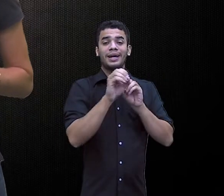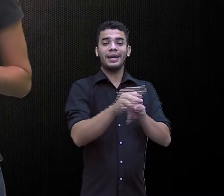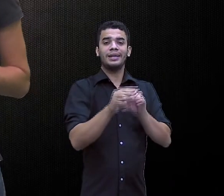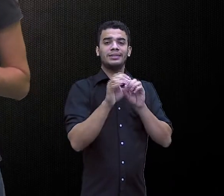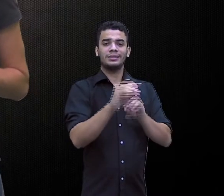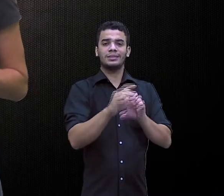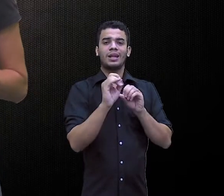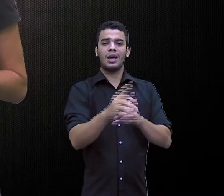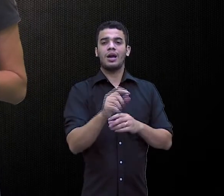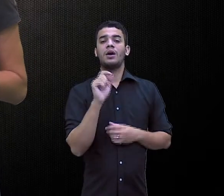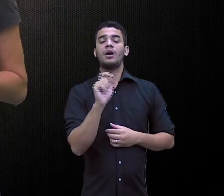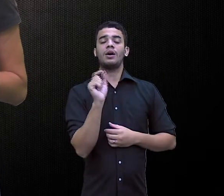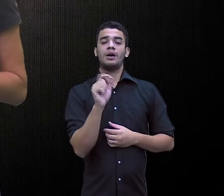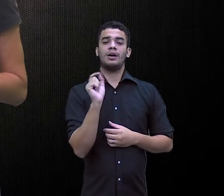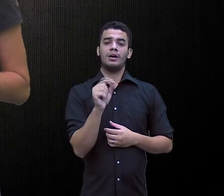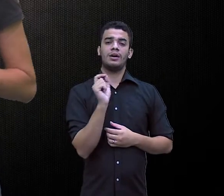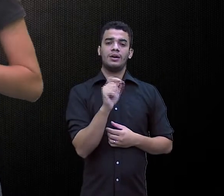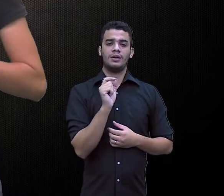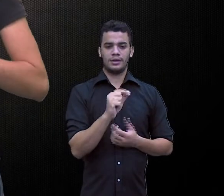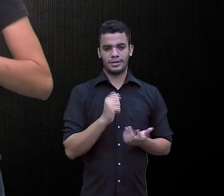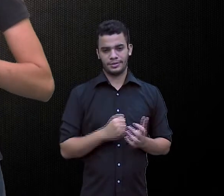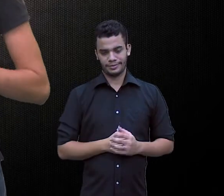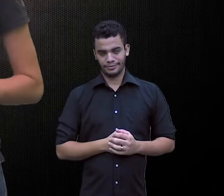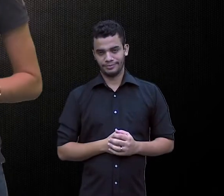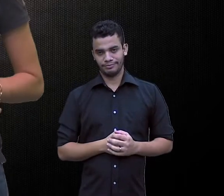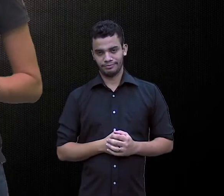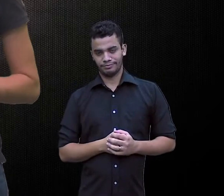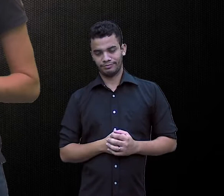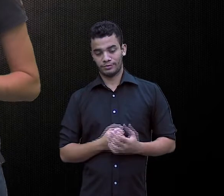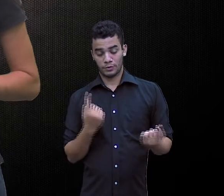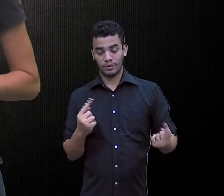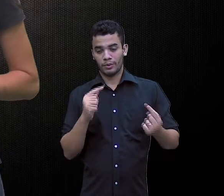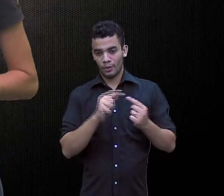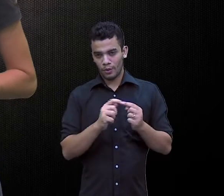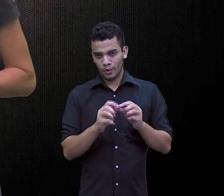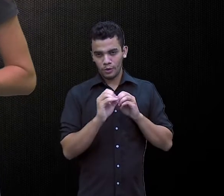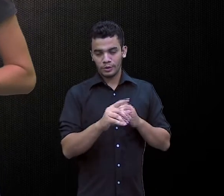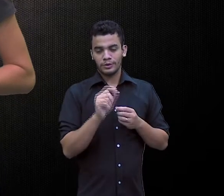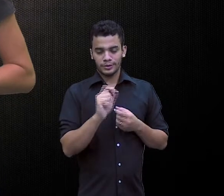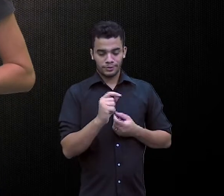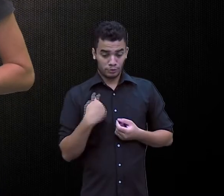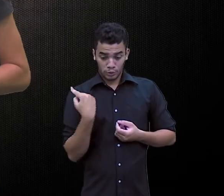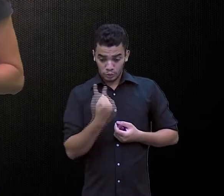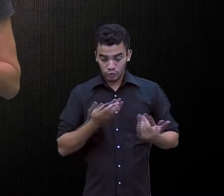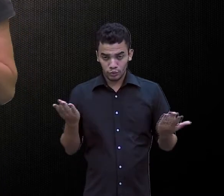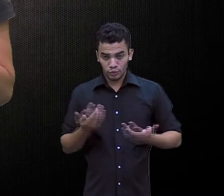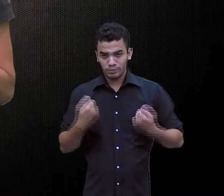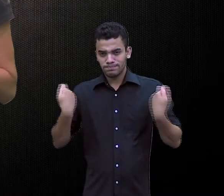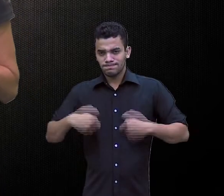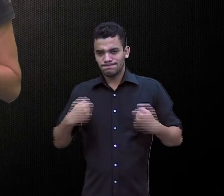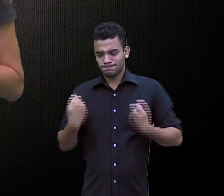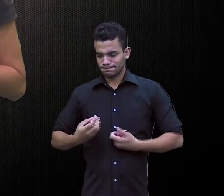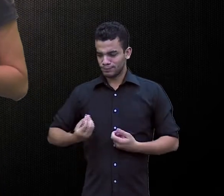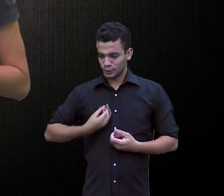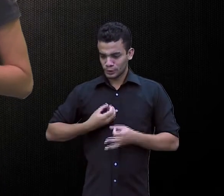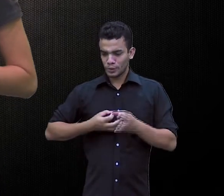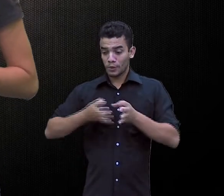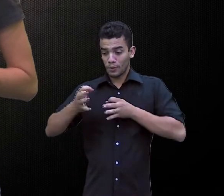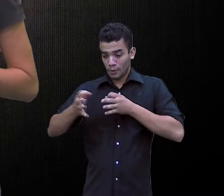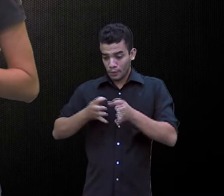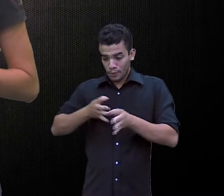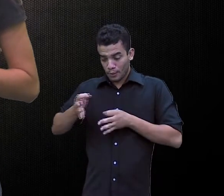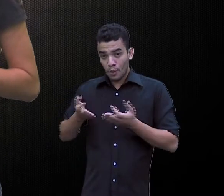preparados para os dias de dificuldade, não é? Que devemos